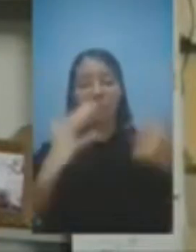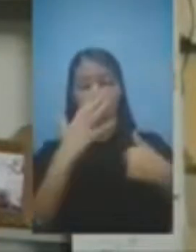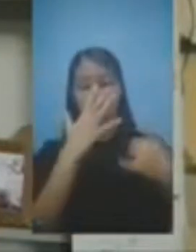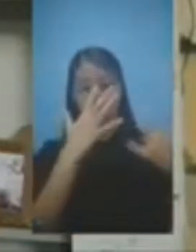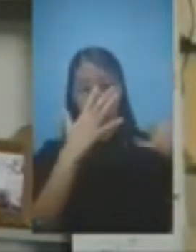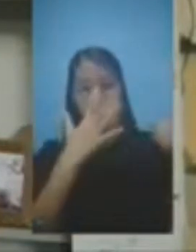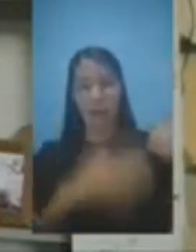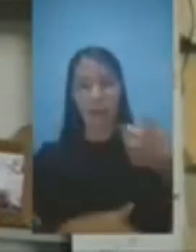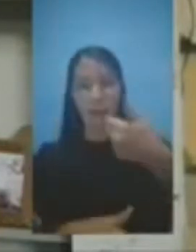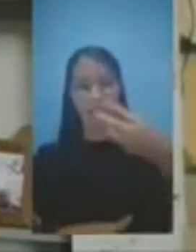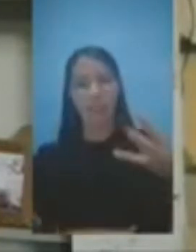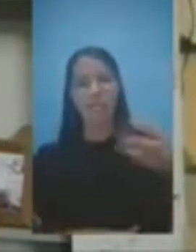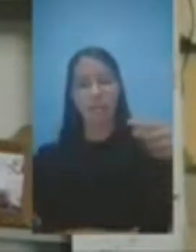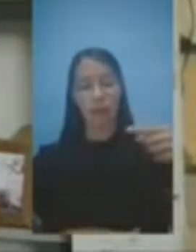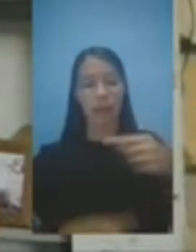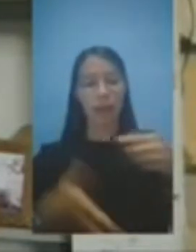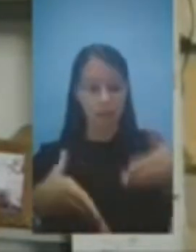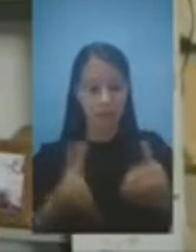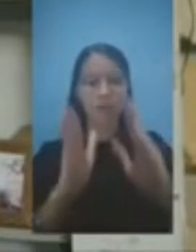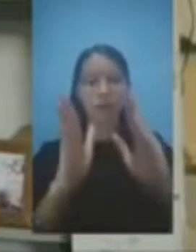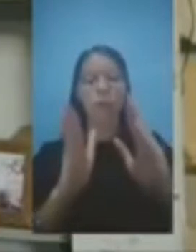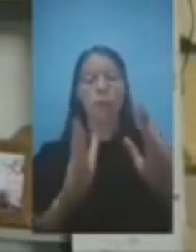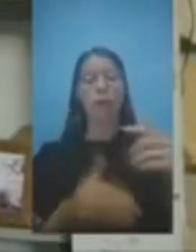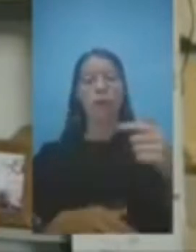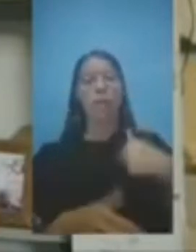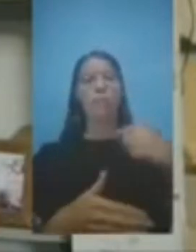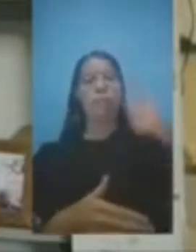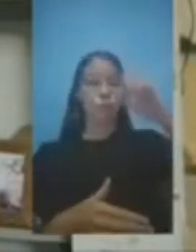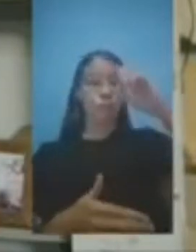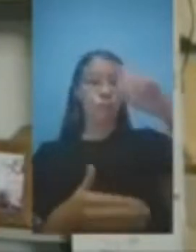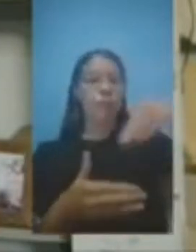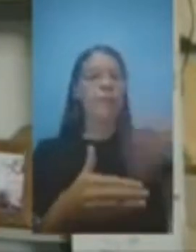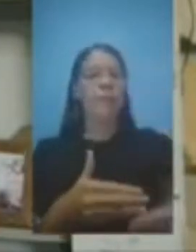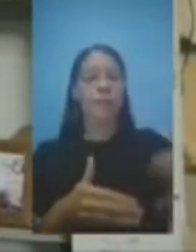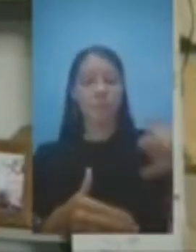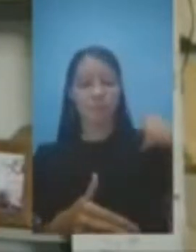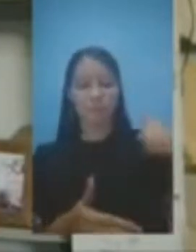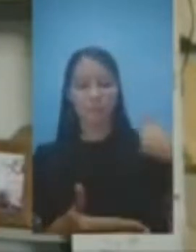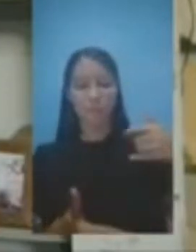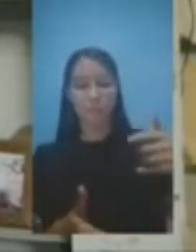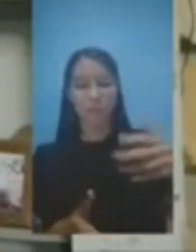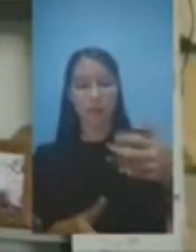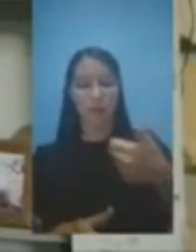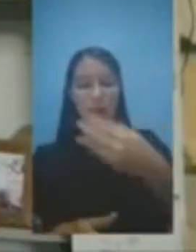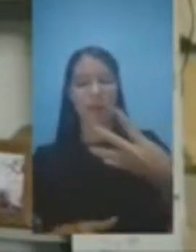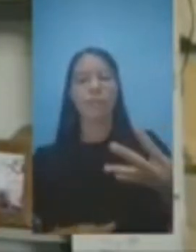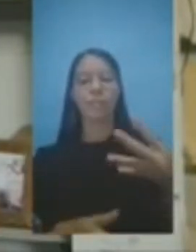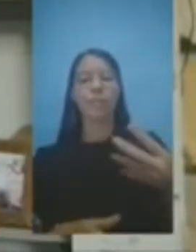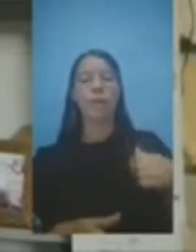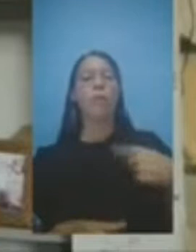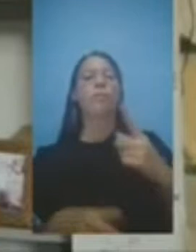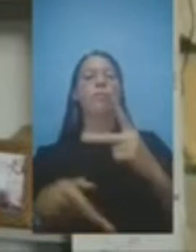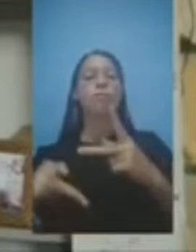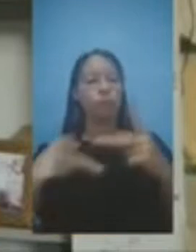anos. Que Juju nasceu um dia antes do meu aniversário. No dia seguinte eu completei 14 anos. Né, recebi Juju da